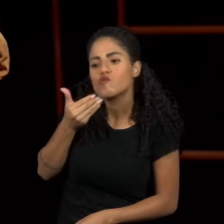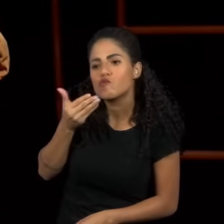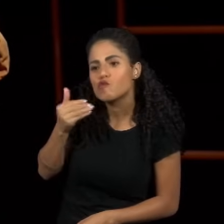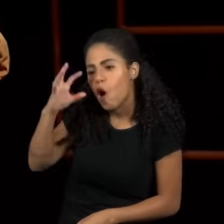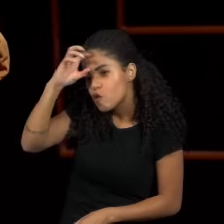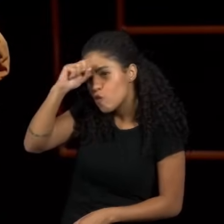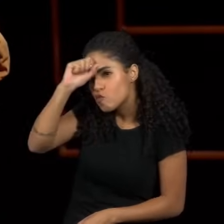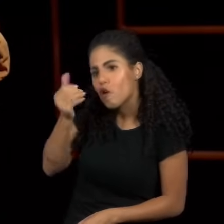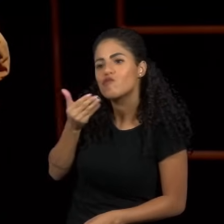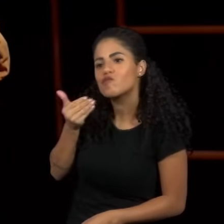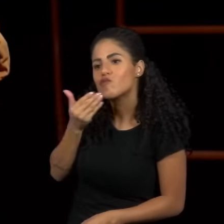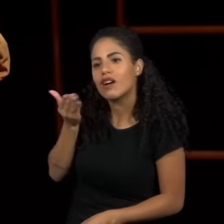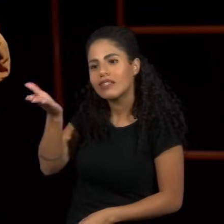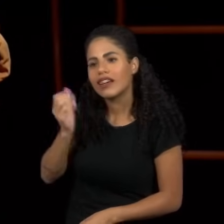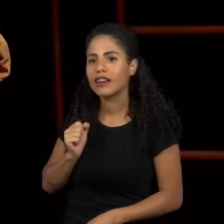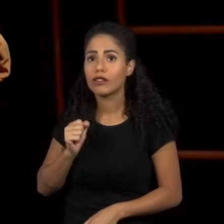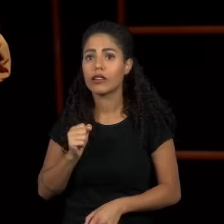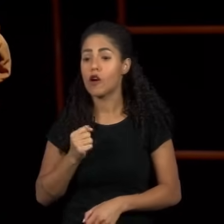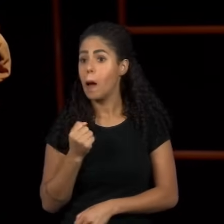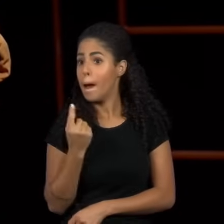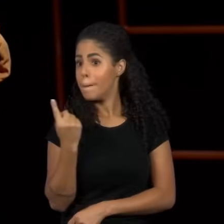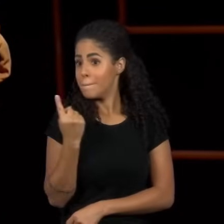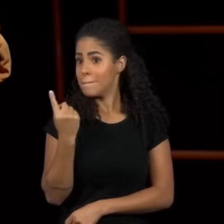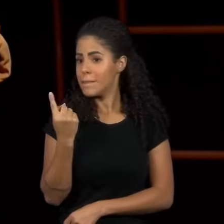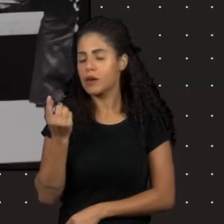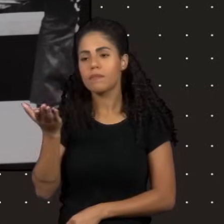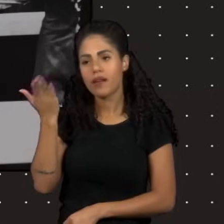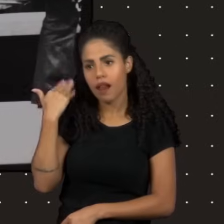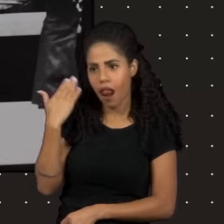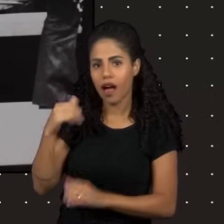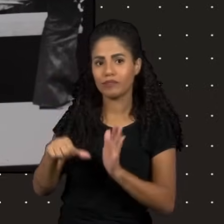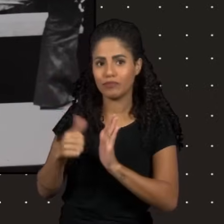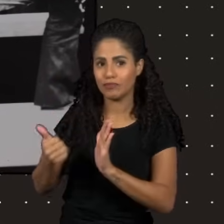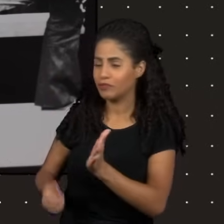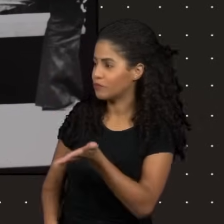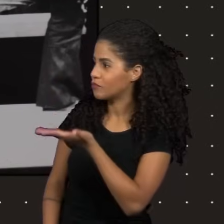no Teatro São Pedro, a primeira montagem foi Frank Quinto, de Dürrenmatt. Uhum.